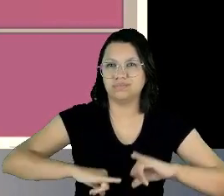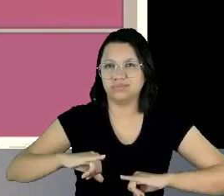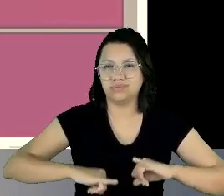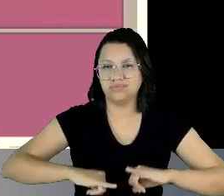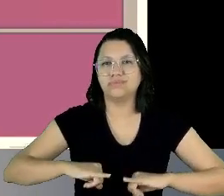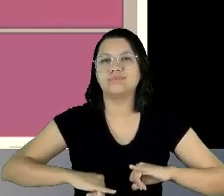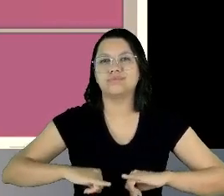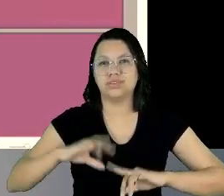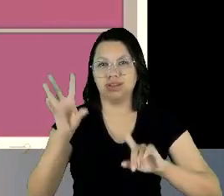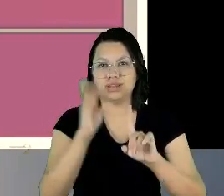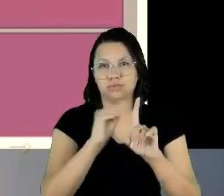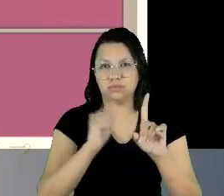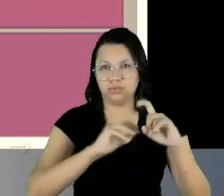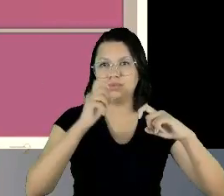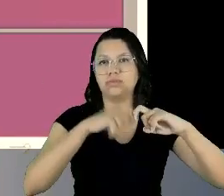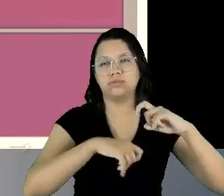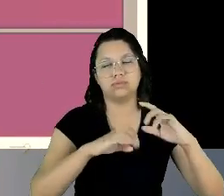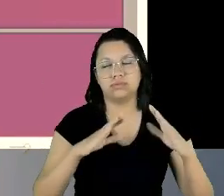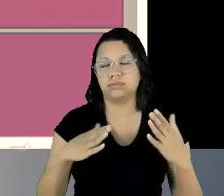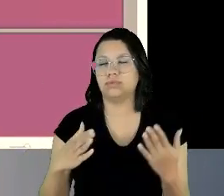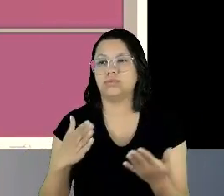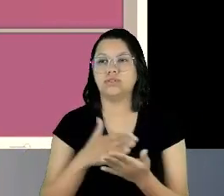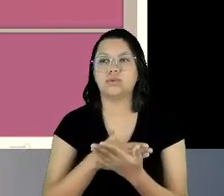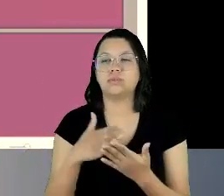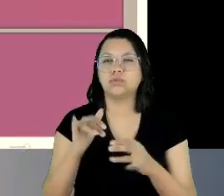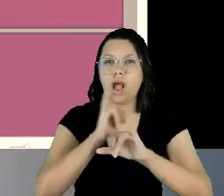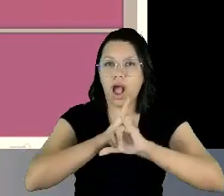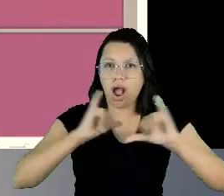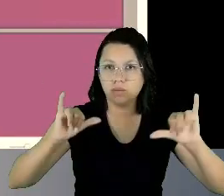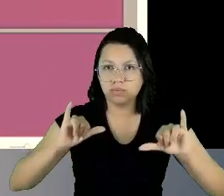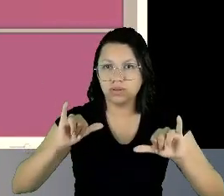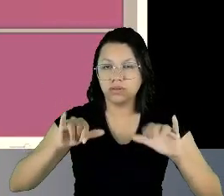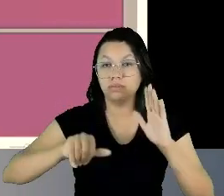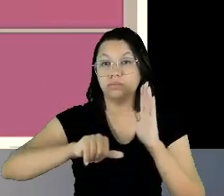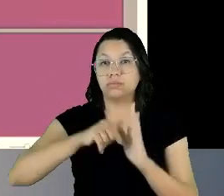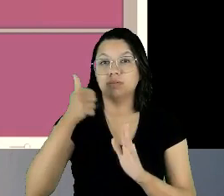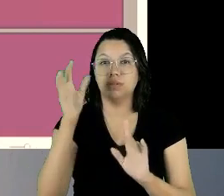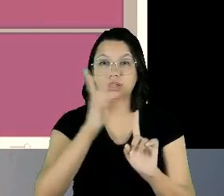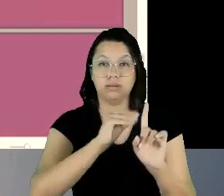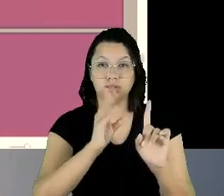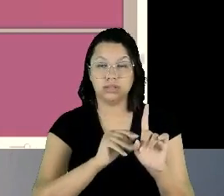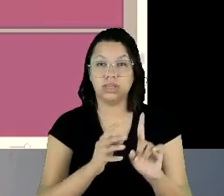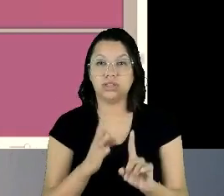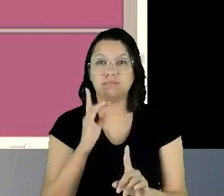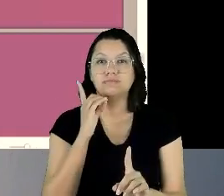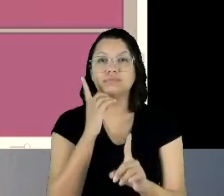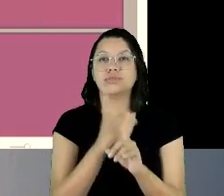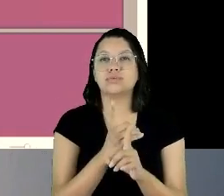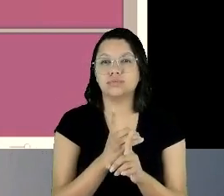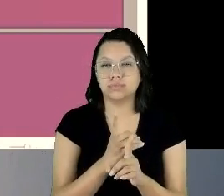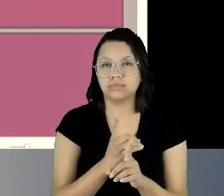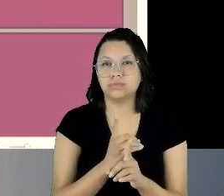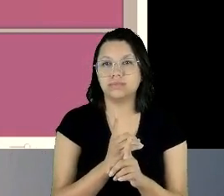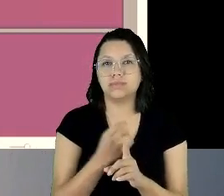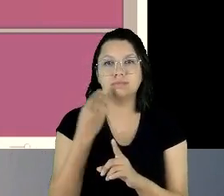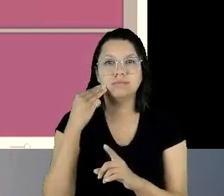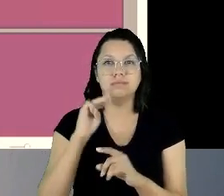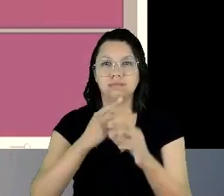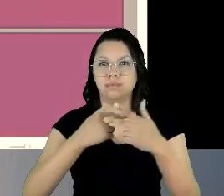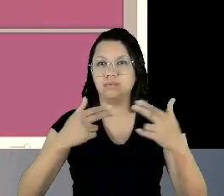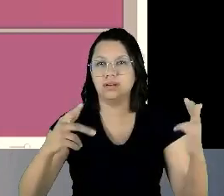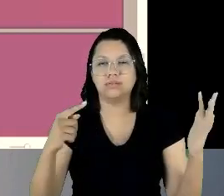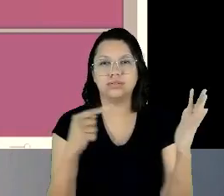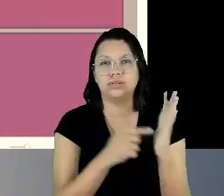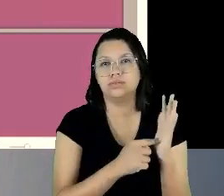sofrer importunação sexual, né? Quando a gente começou a campanha Meu Primeiro Assédio, a gente descobriu, né, das milhares de